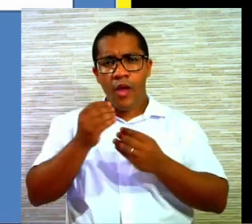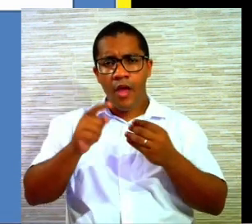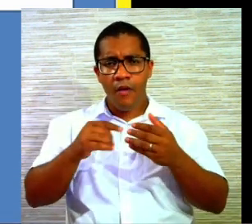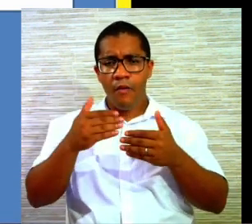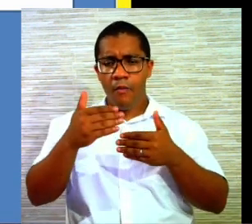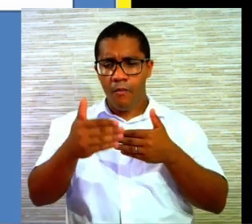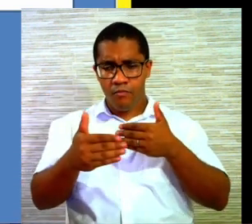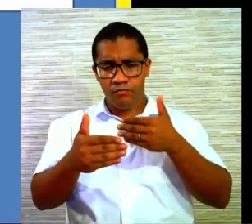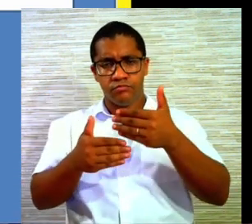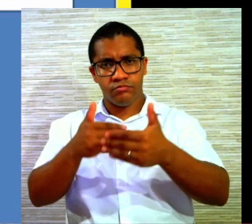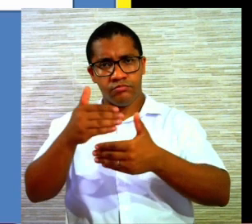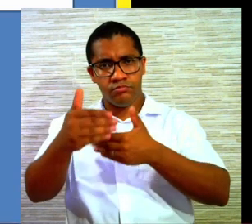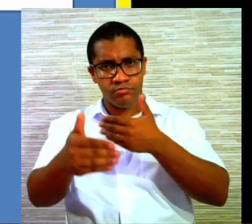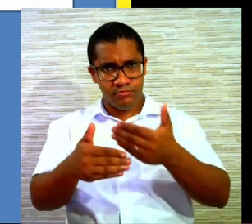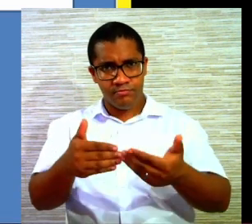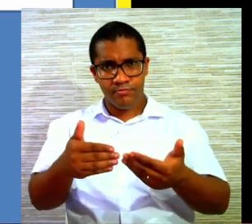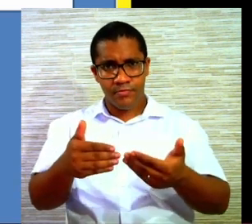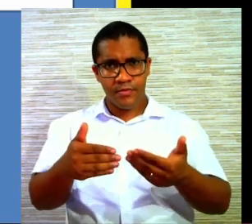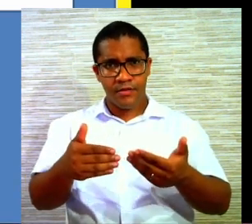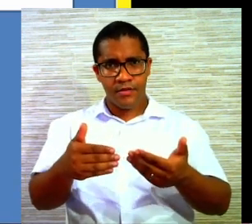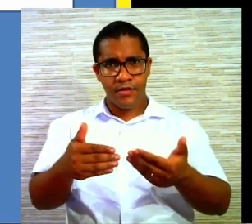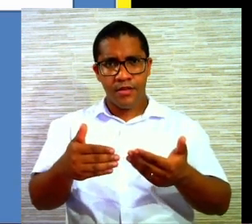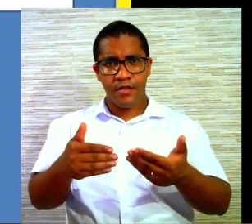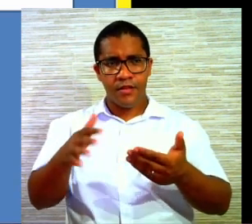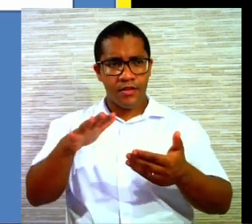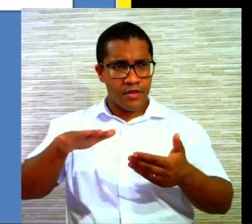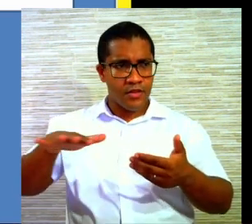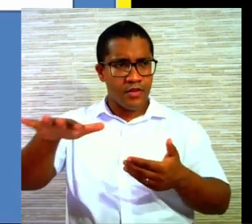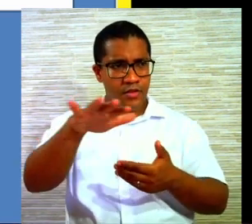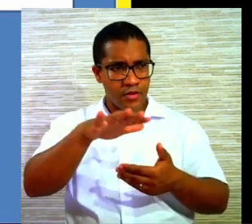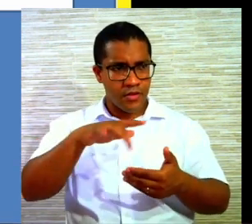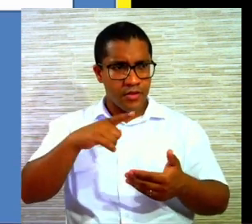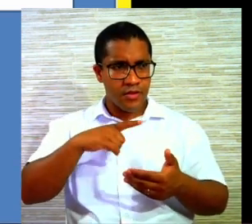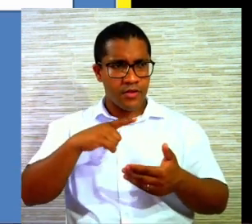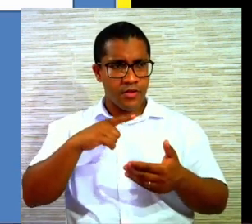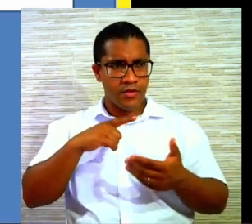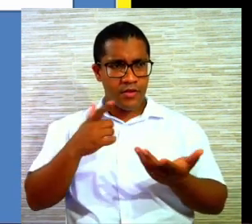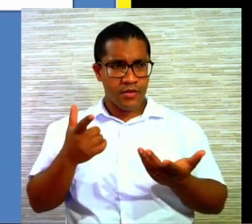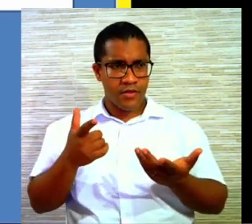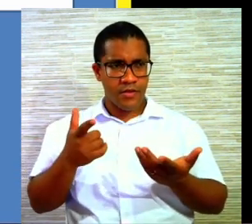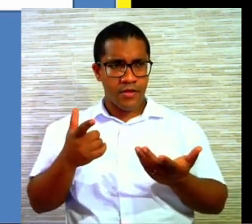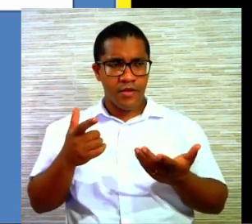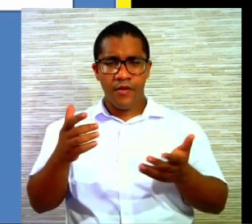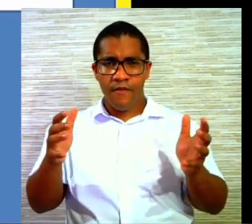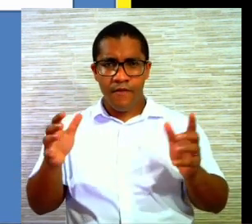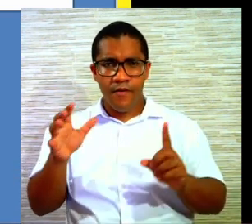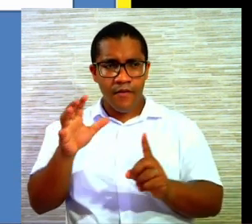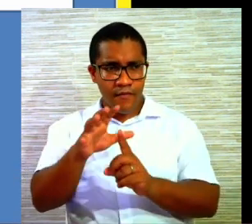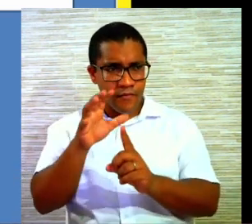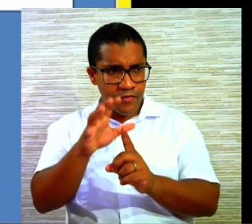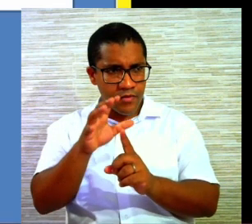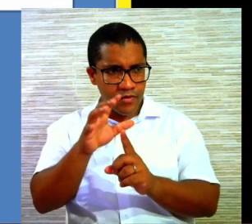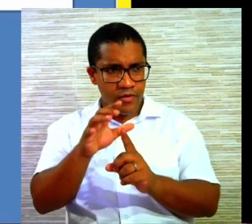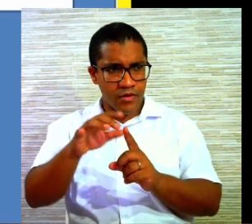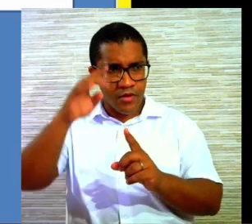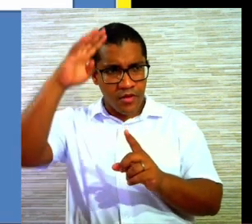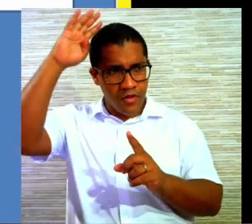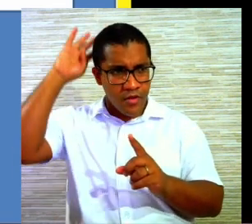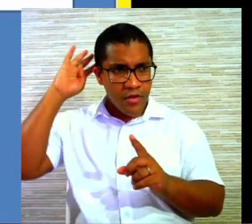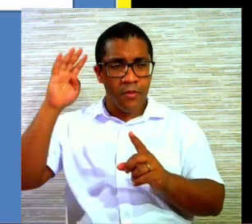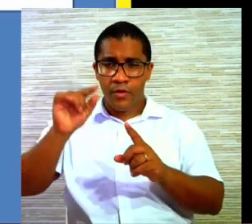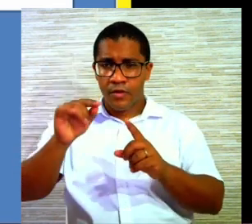um processo fragmentado do Império Romano do Ocidente, né? Que influenciou o aumento de processo de